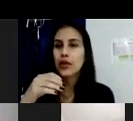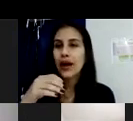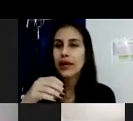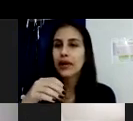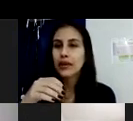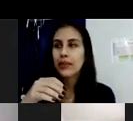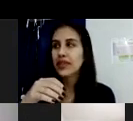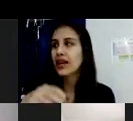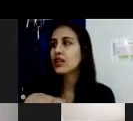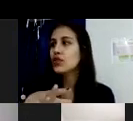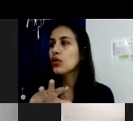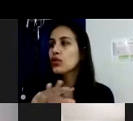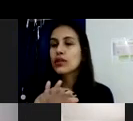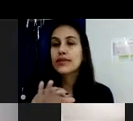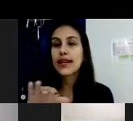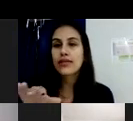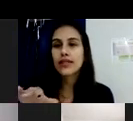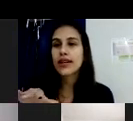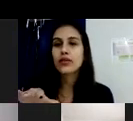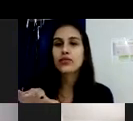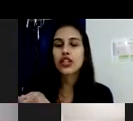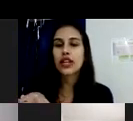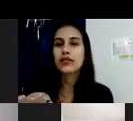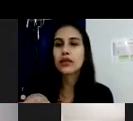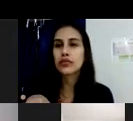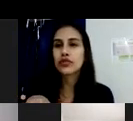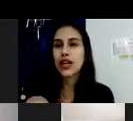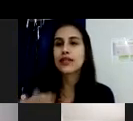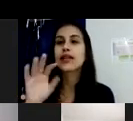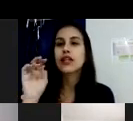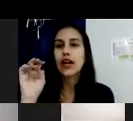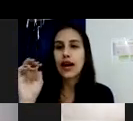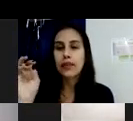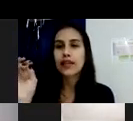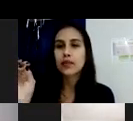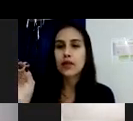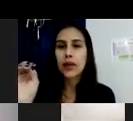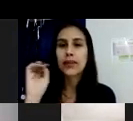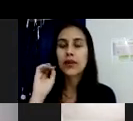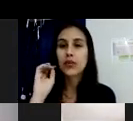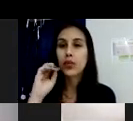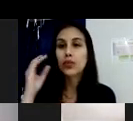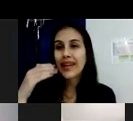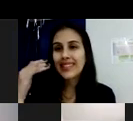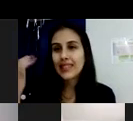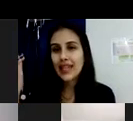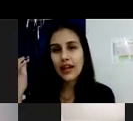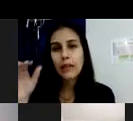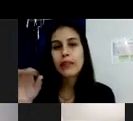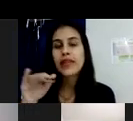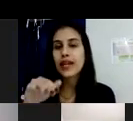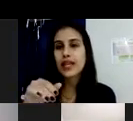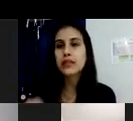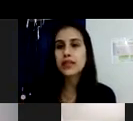para tomar banho, tá? Idoso não deve andar com chinelo dentro de casa, apenas para tomar banho. Para